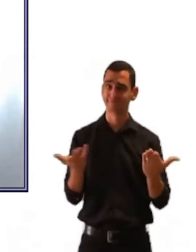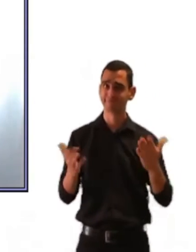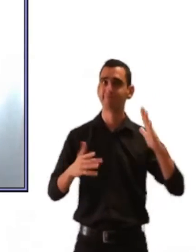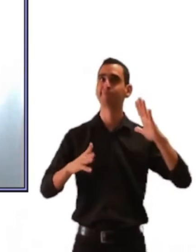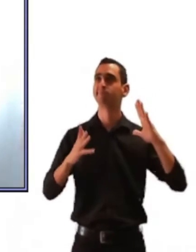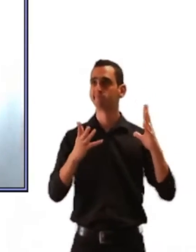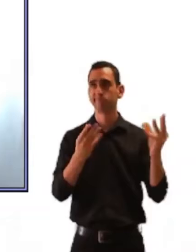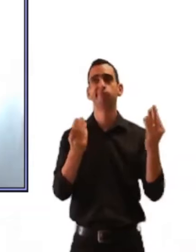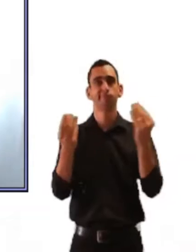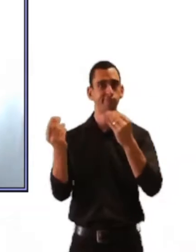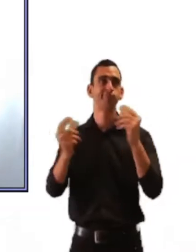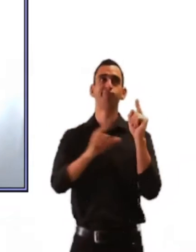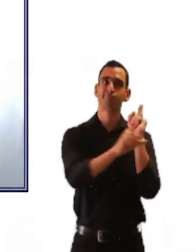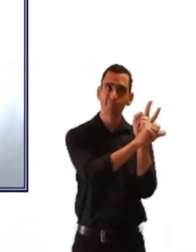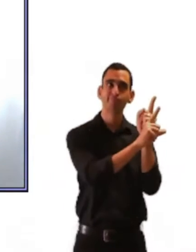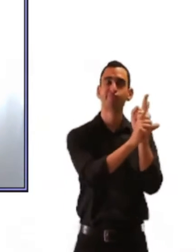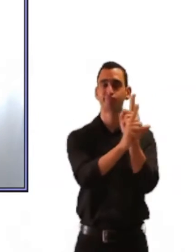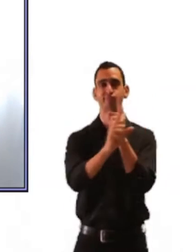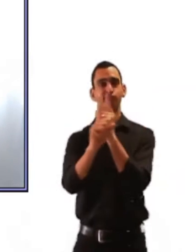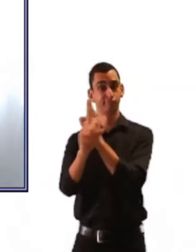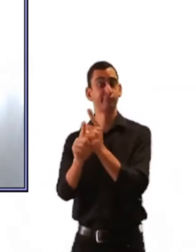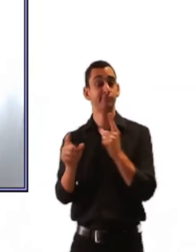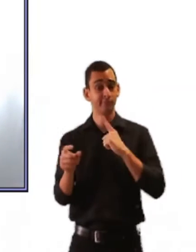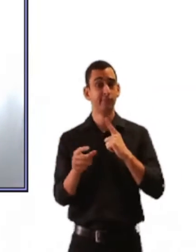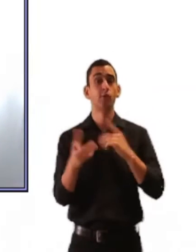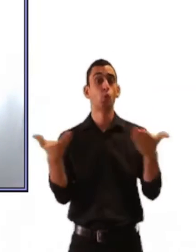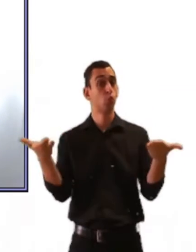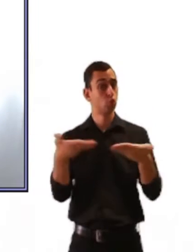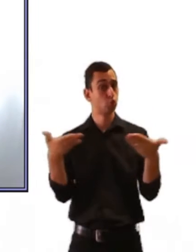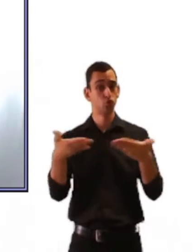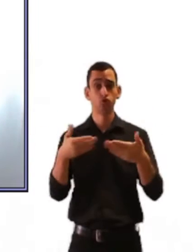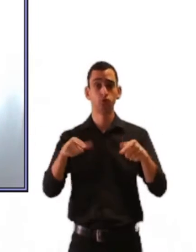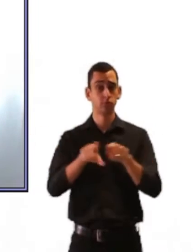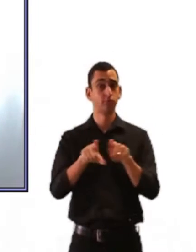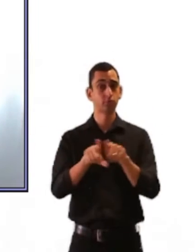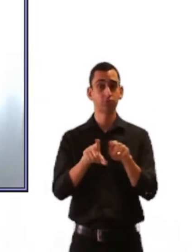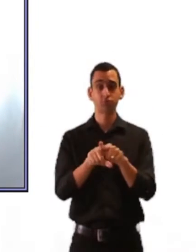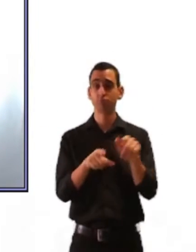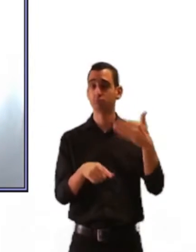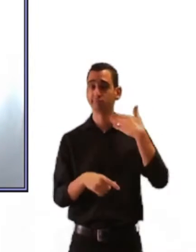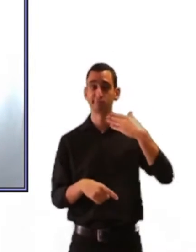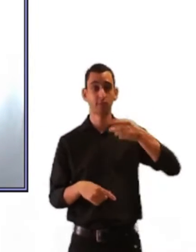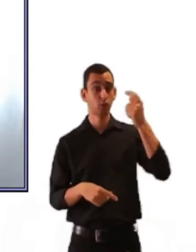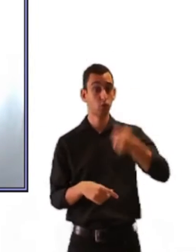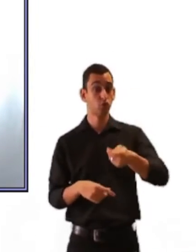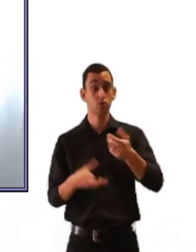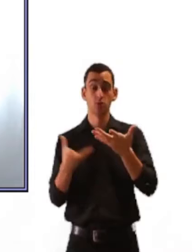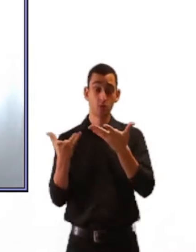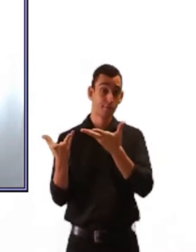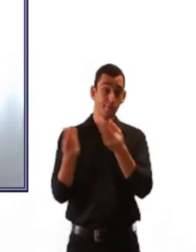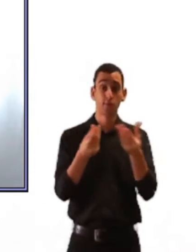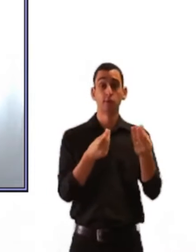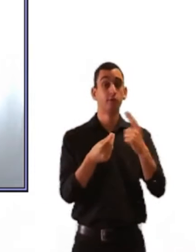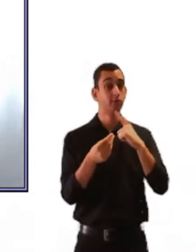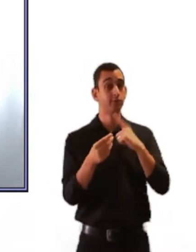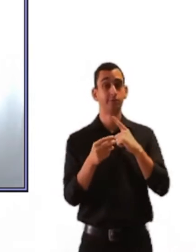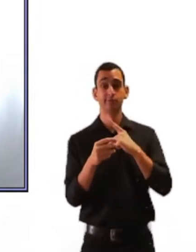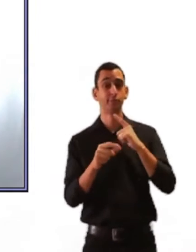Infelizmente, né, os juízes, hoje em dia, eles são, né, a todo